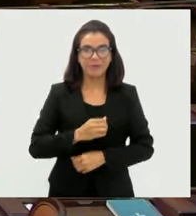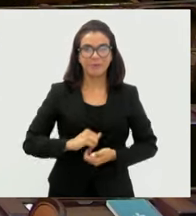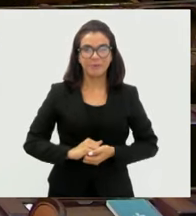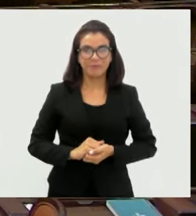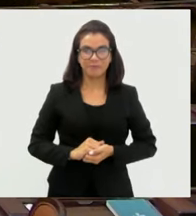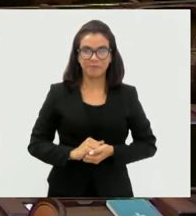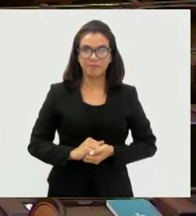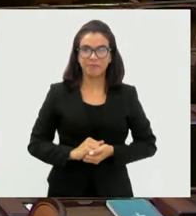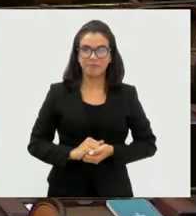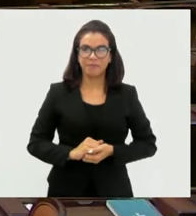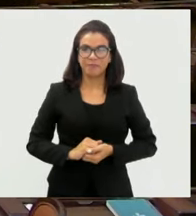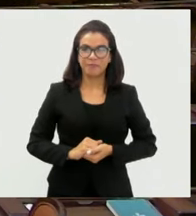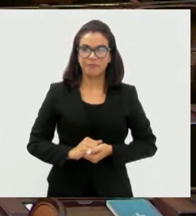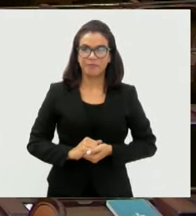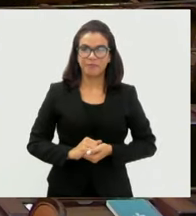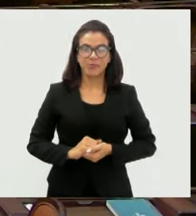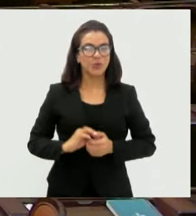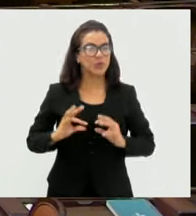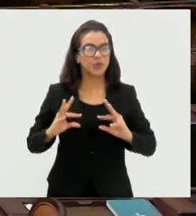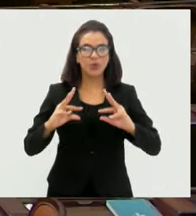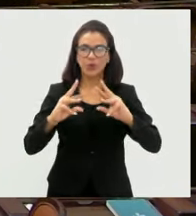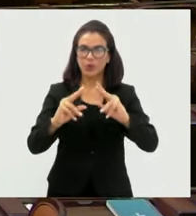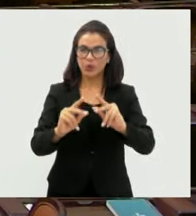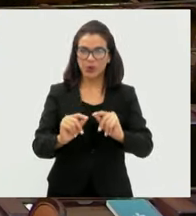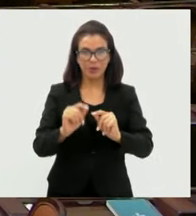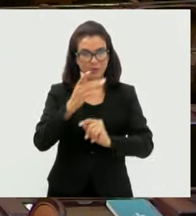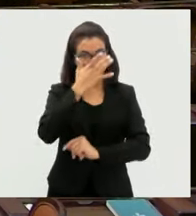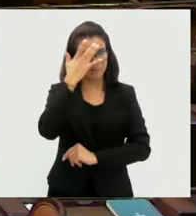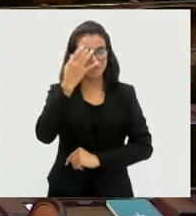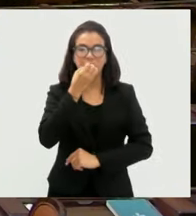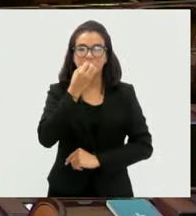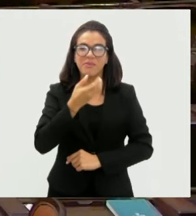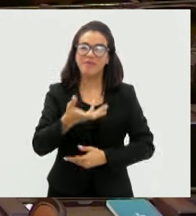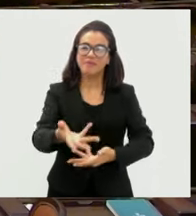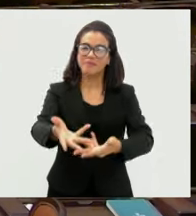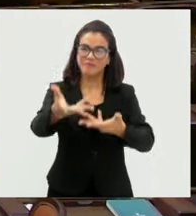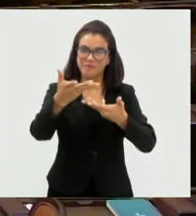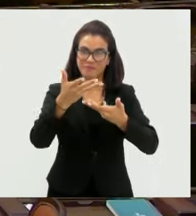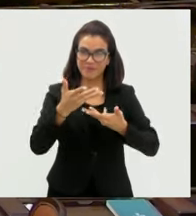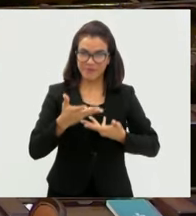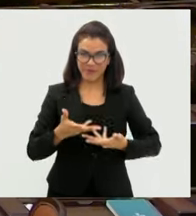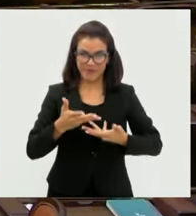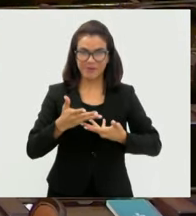Rodrigo, sejam todos bem-vindos aqui também, nossos conterrâneos de Campos.